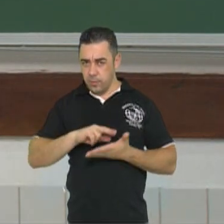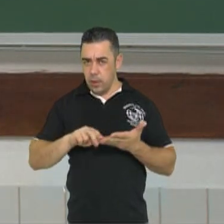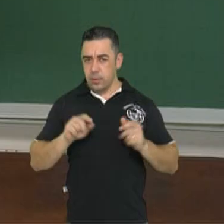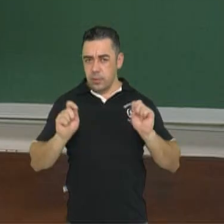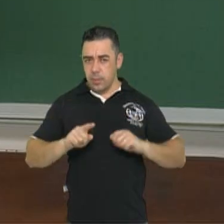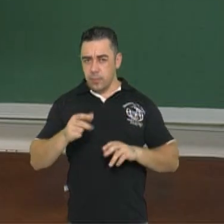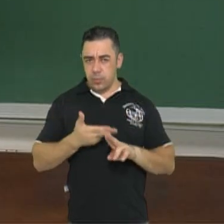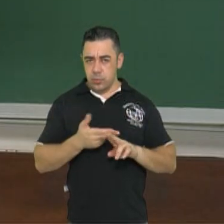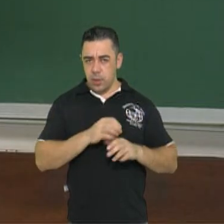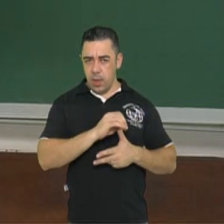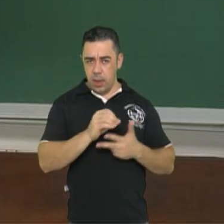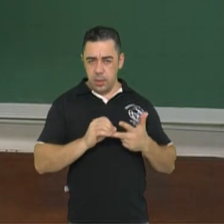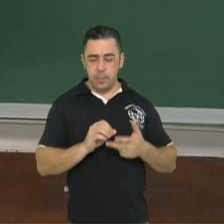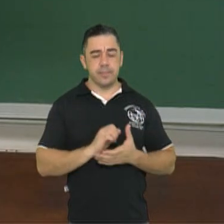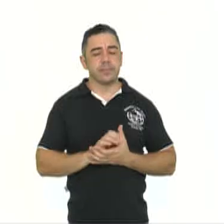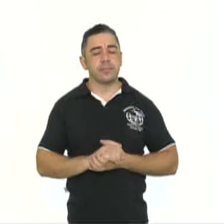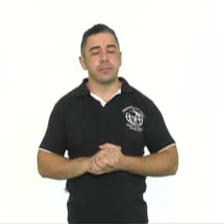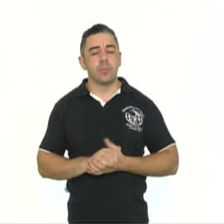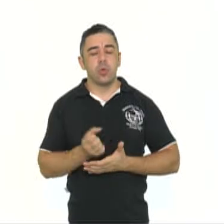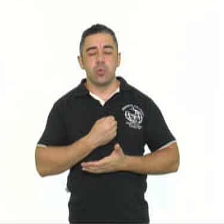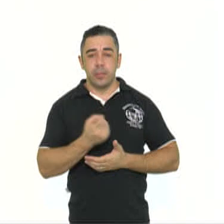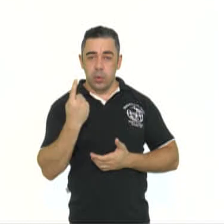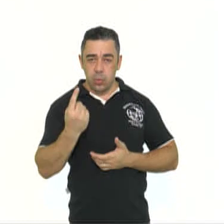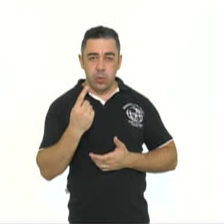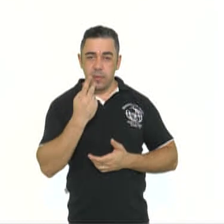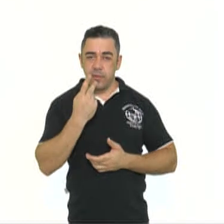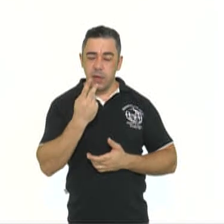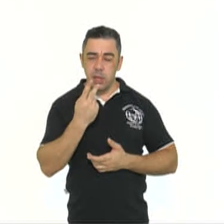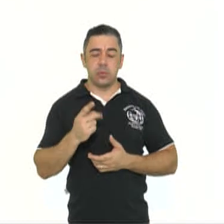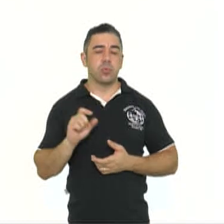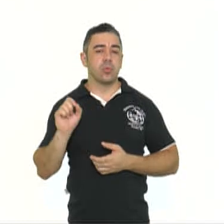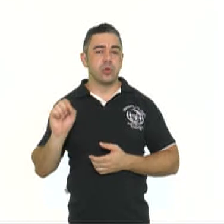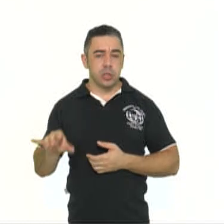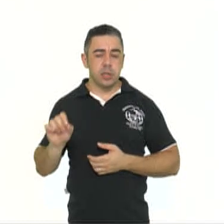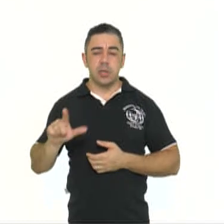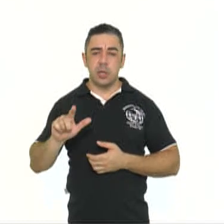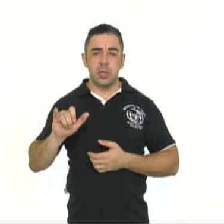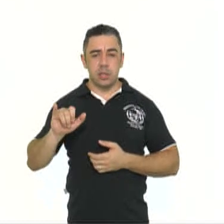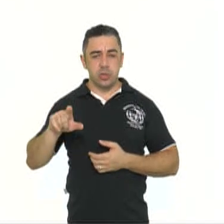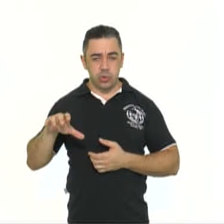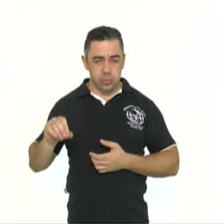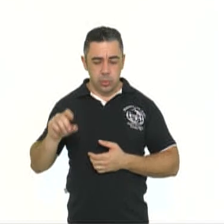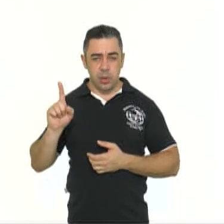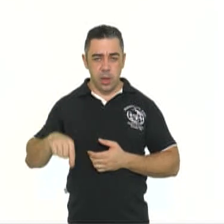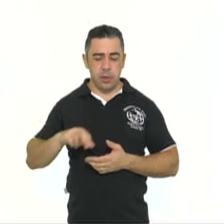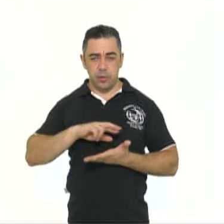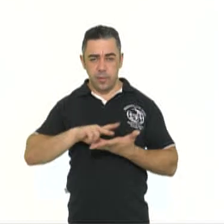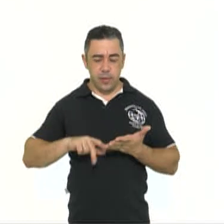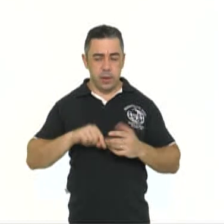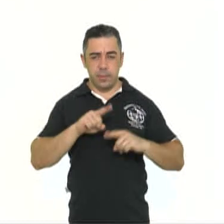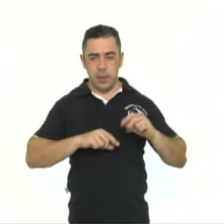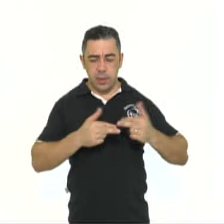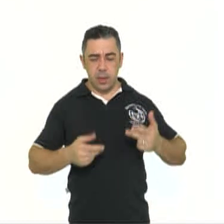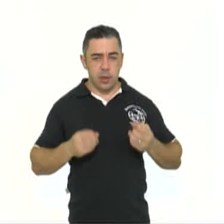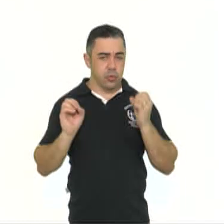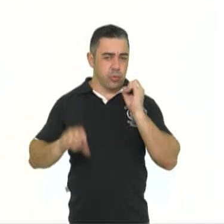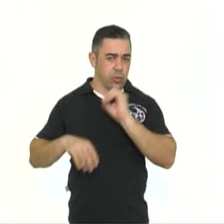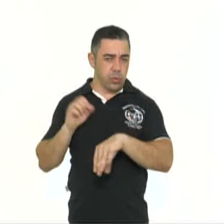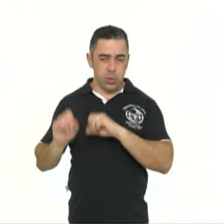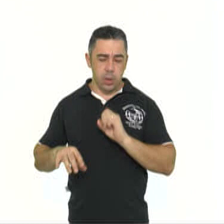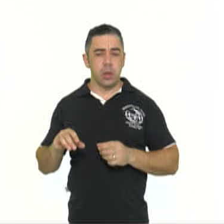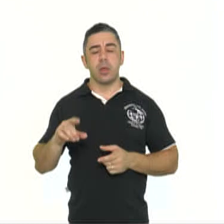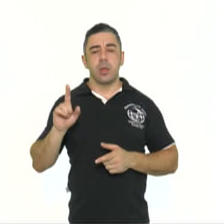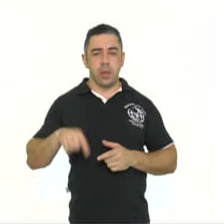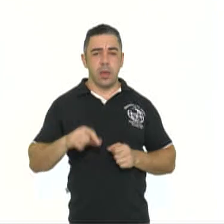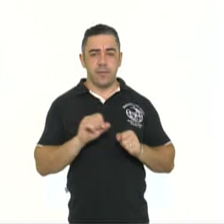utilizar. Número 1. Chamamos de lixo a grande diversidade de resíduos sólidos de diferentes procedências, como os